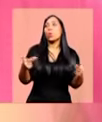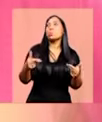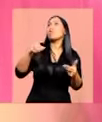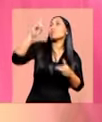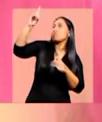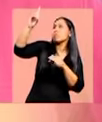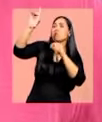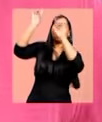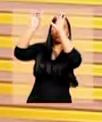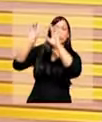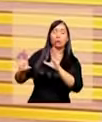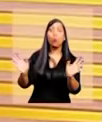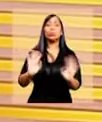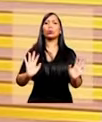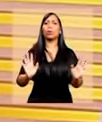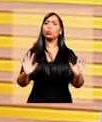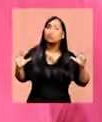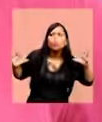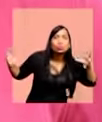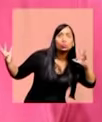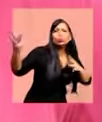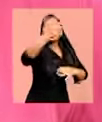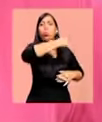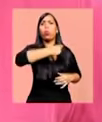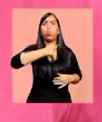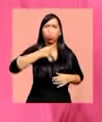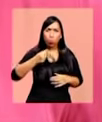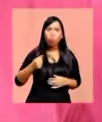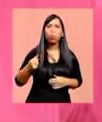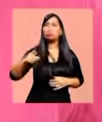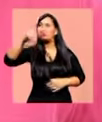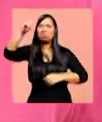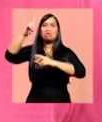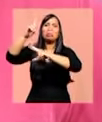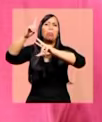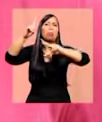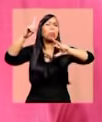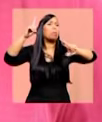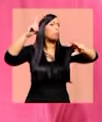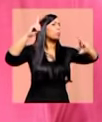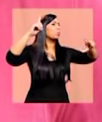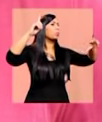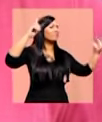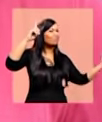em algo divino. Eu acredito que todas essas entidades, todos esses deuses e todas